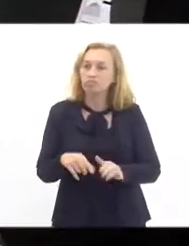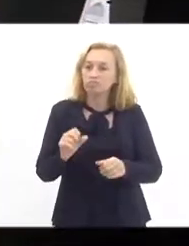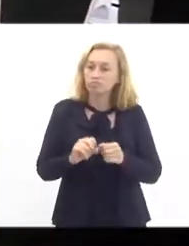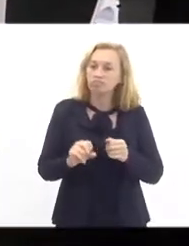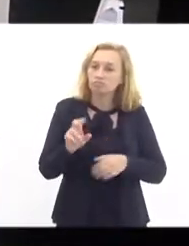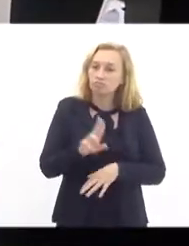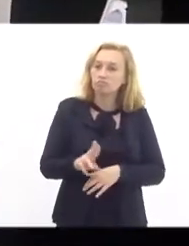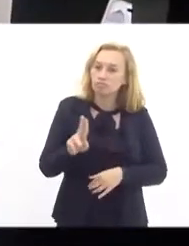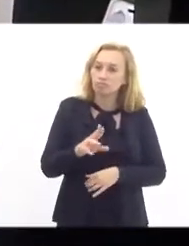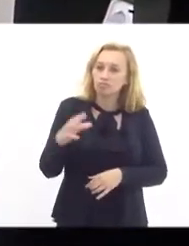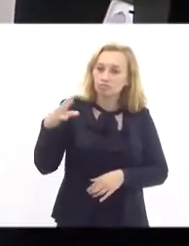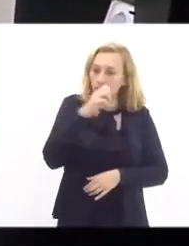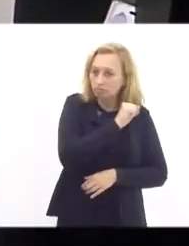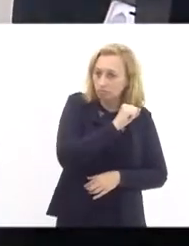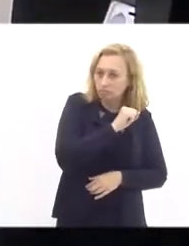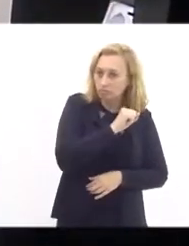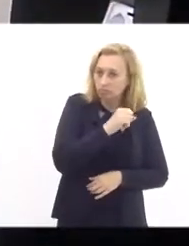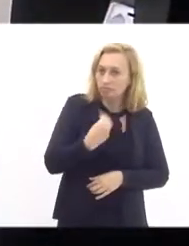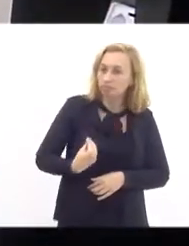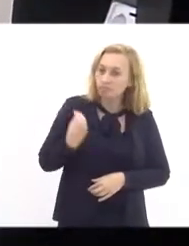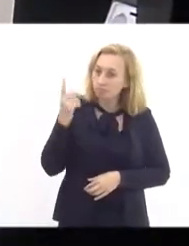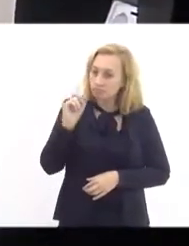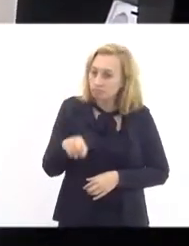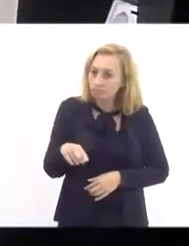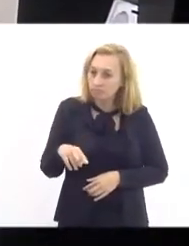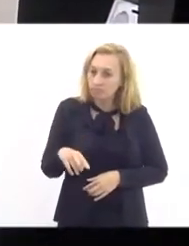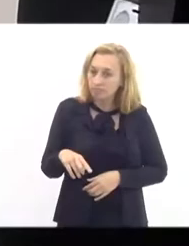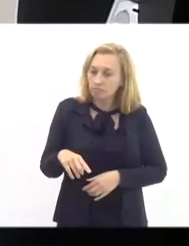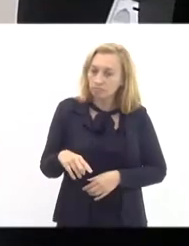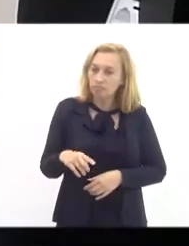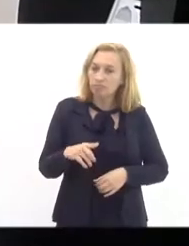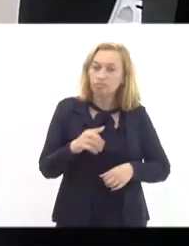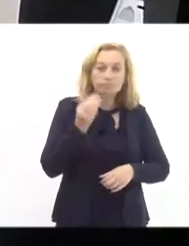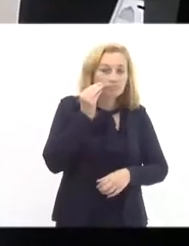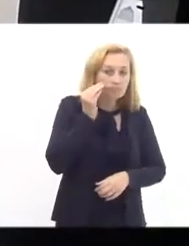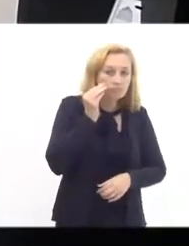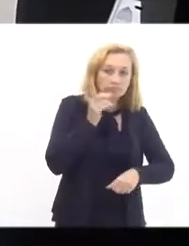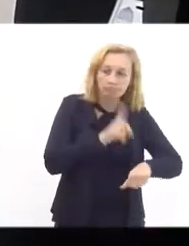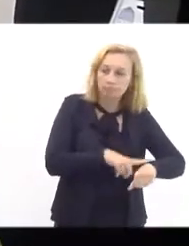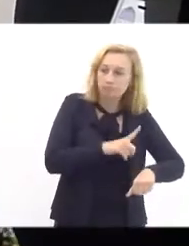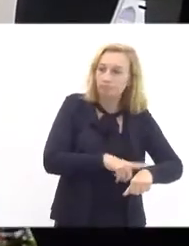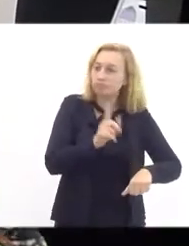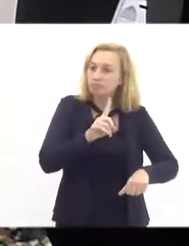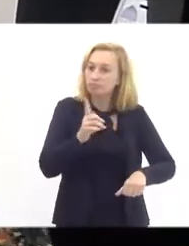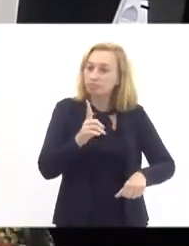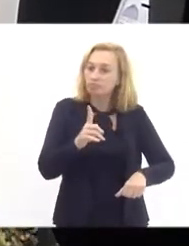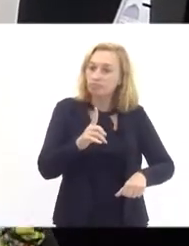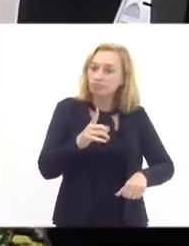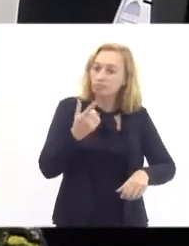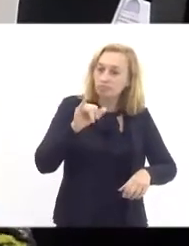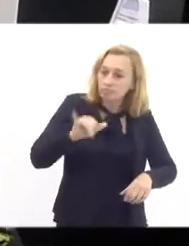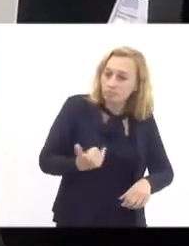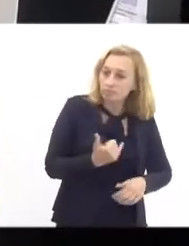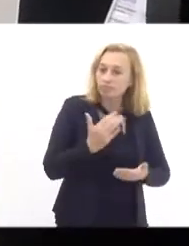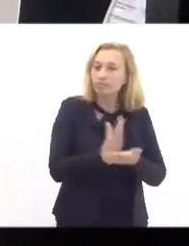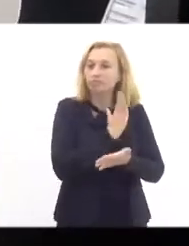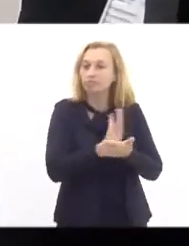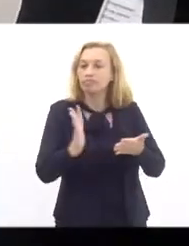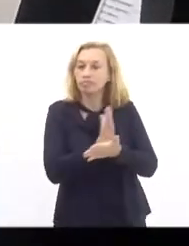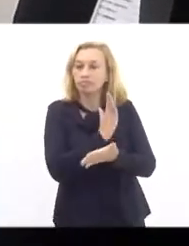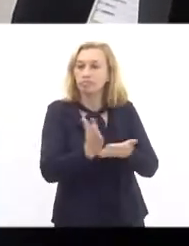uso disso rápido, né? Porque a vida é assim, né? As chances são daquele momento. E se a gente não pegar aquele momento, muitas vezes a